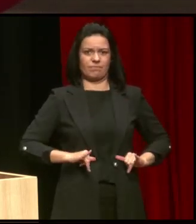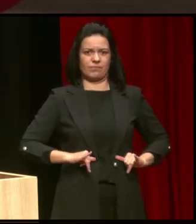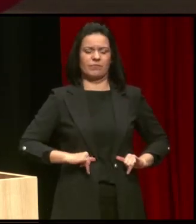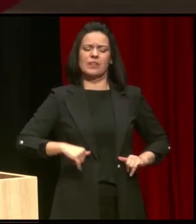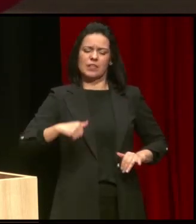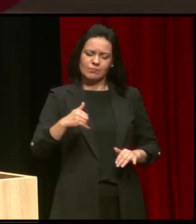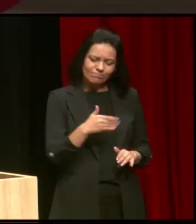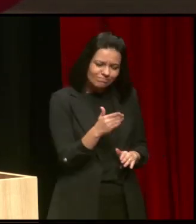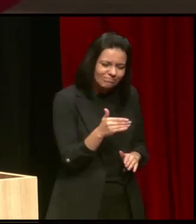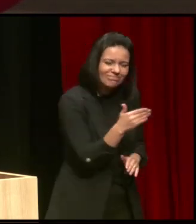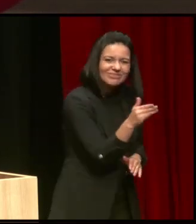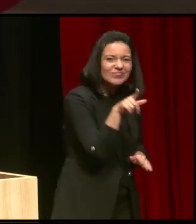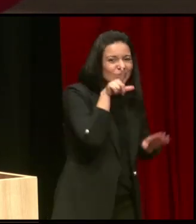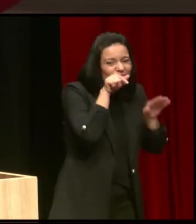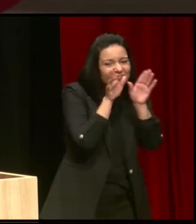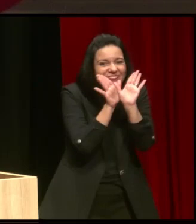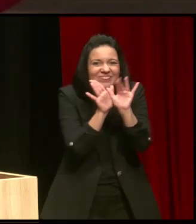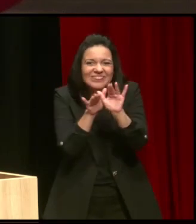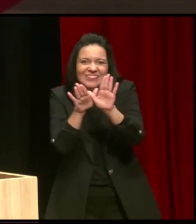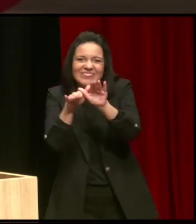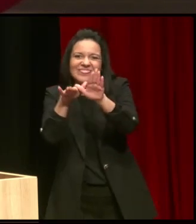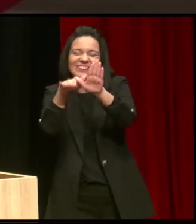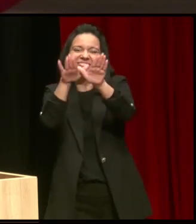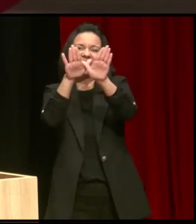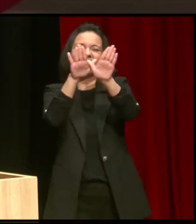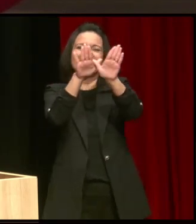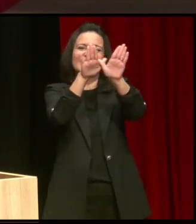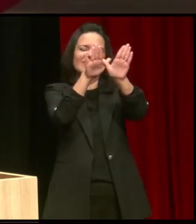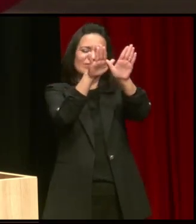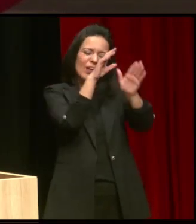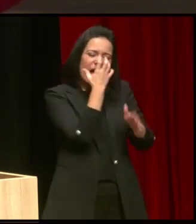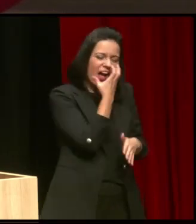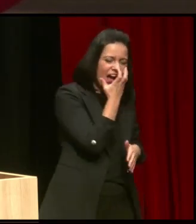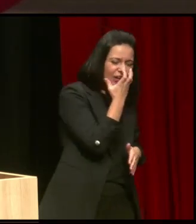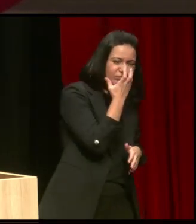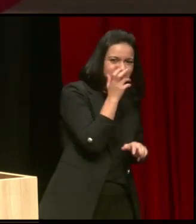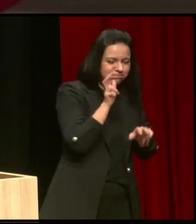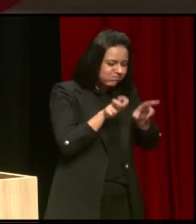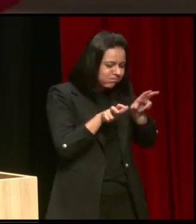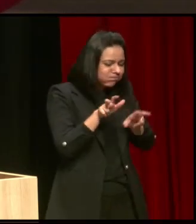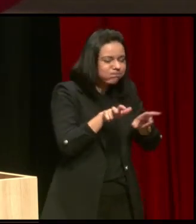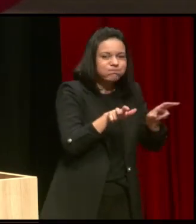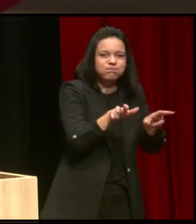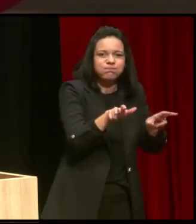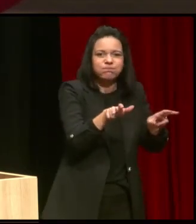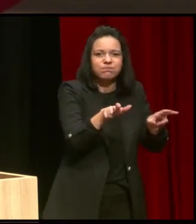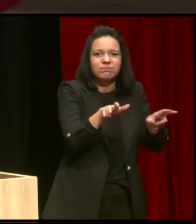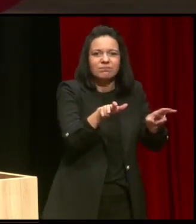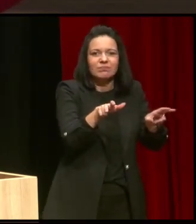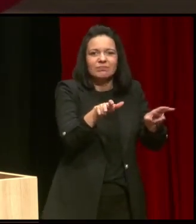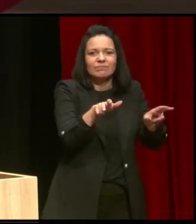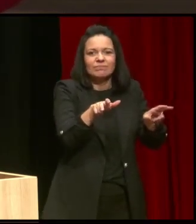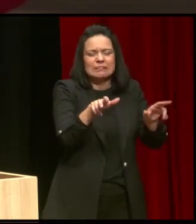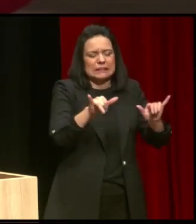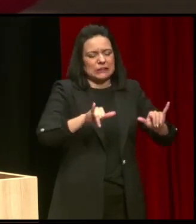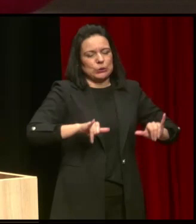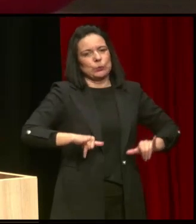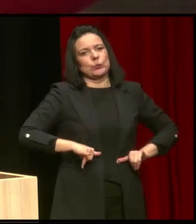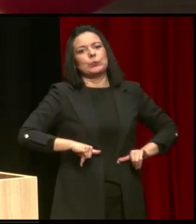peixes, os passarinhos, as árvores, os cachorros, tudo está gemendo.